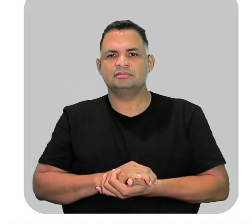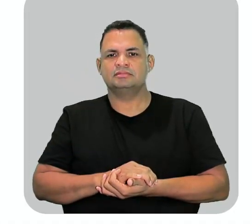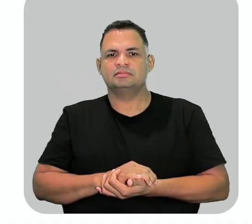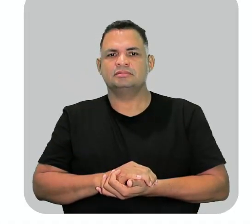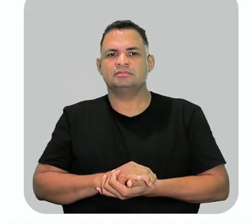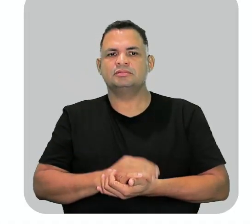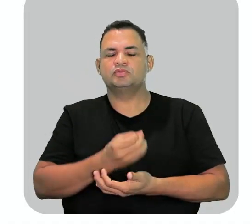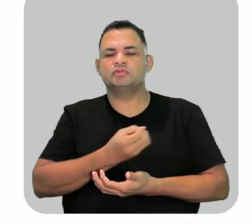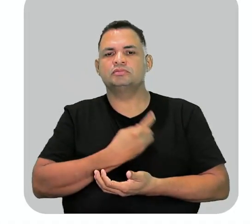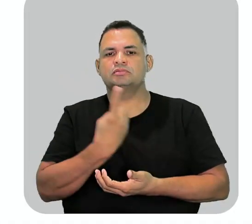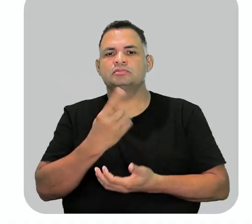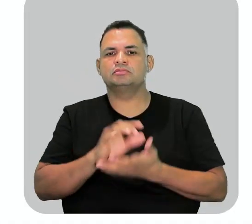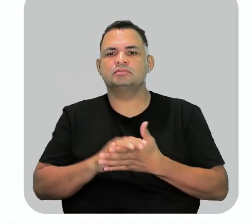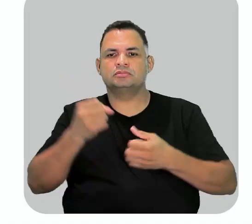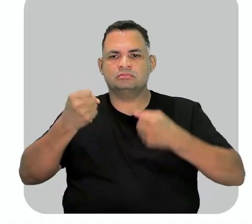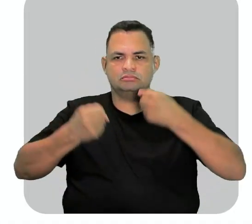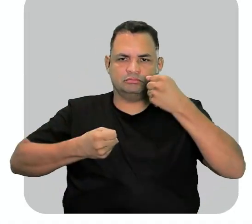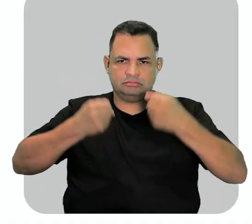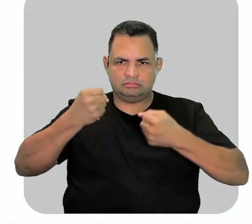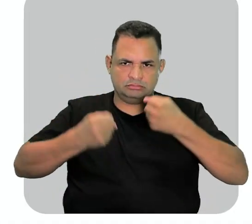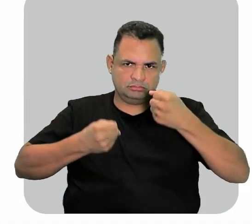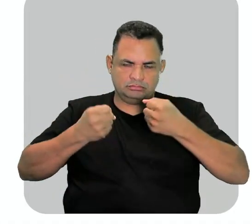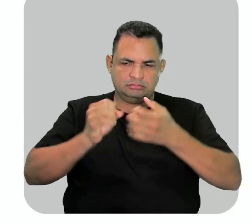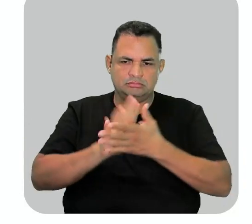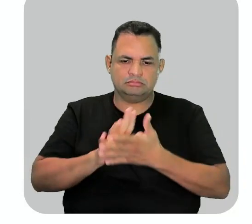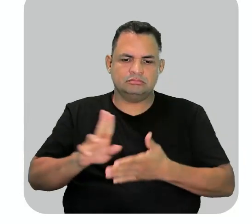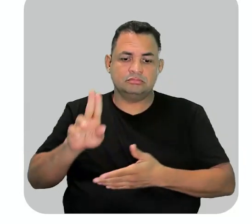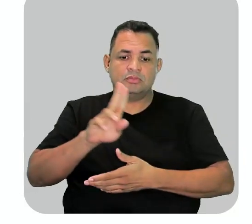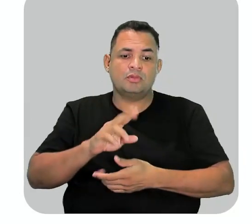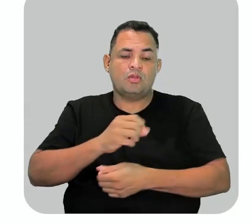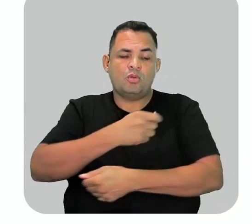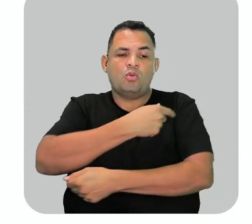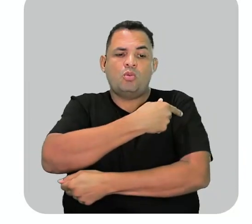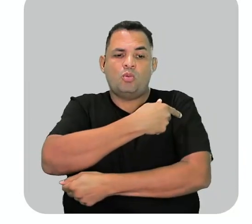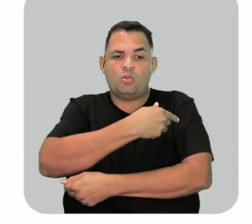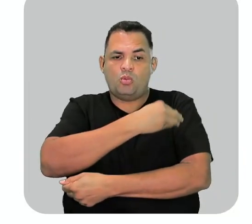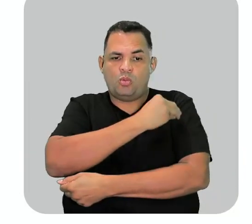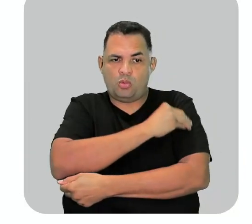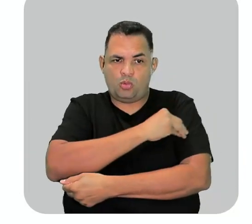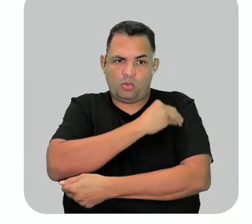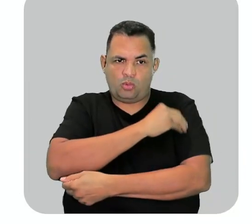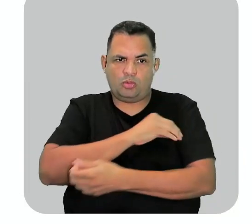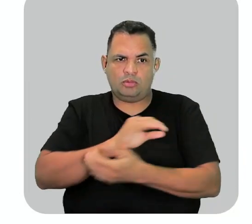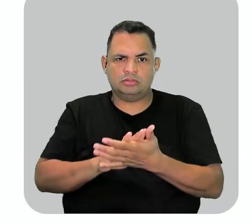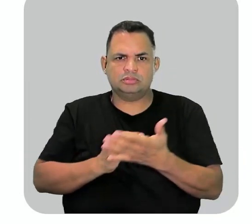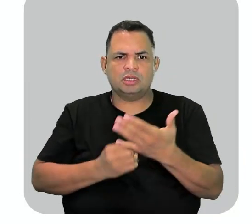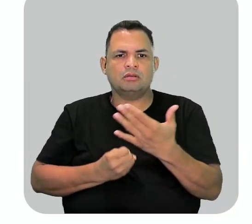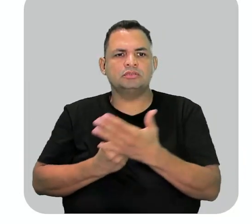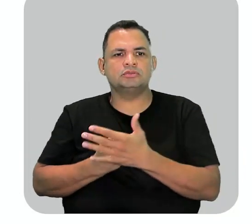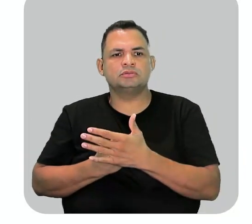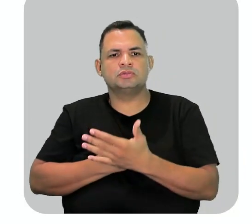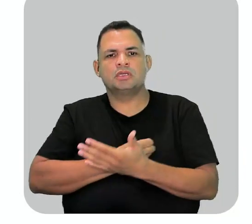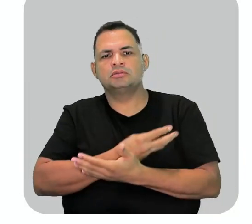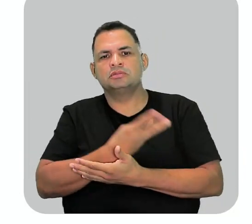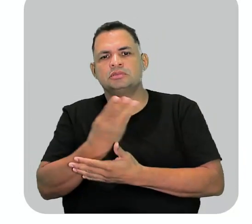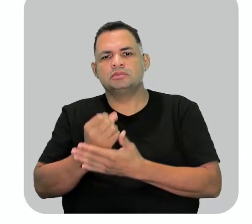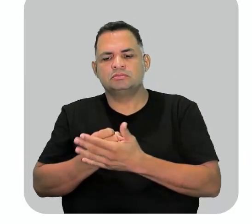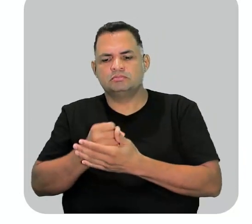1 diz assim: automóveis a álcool emitem grande quantidade de